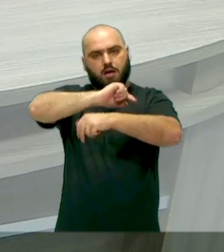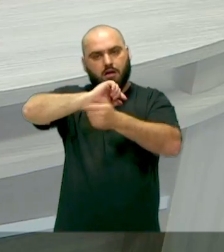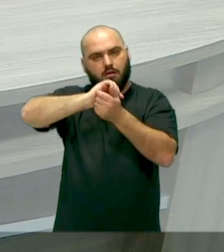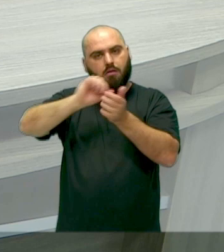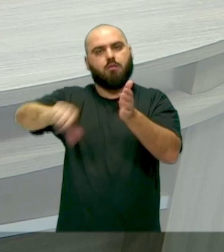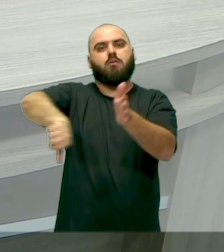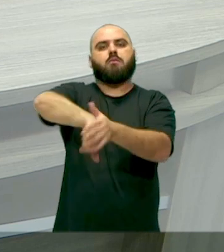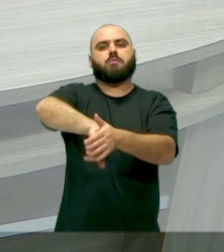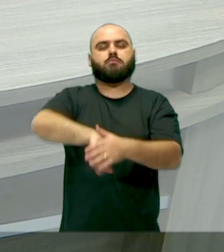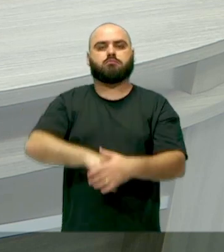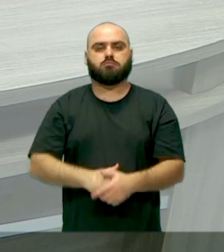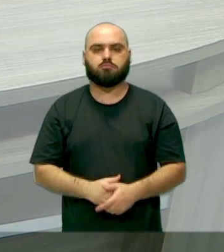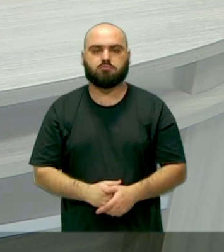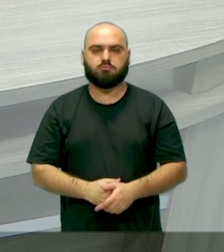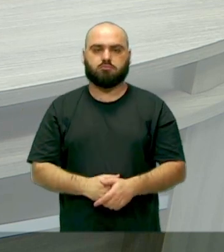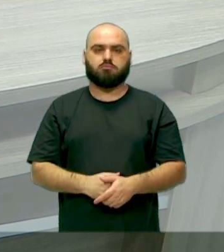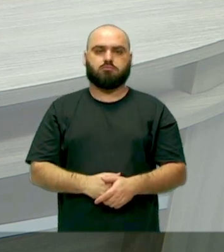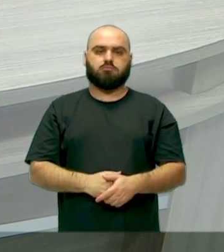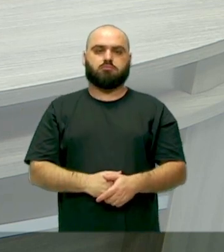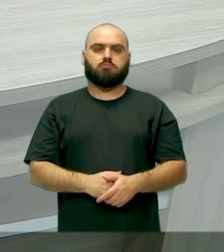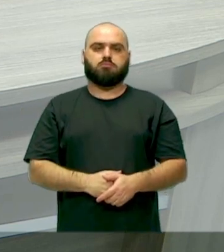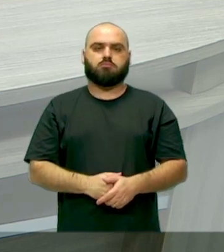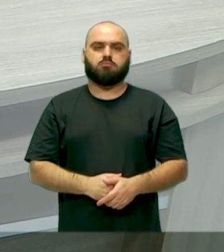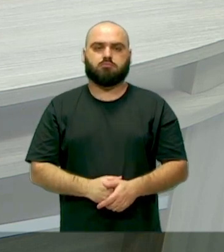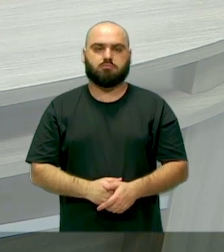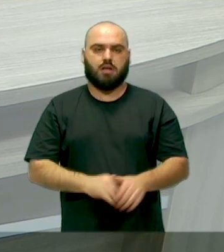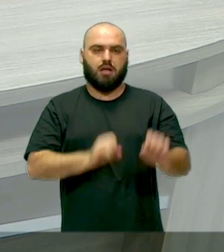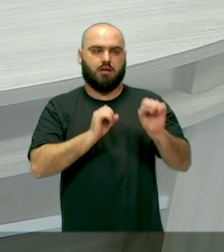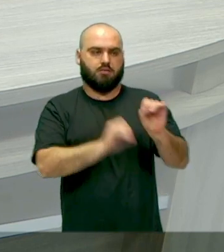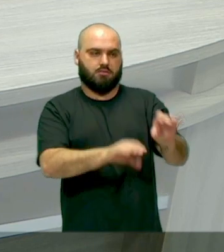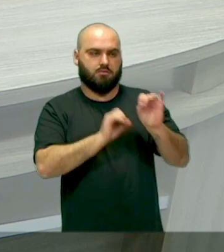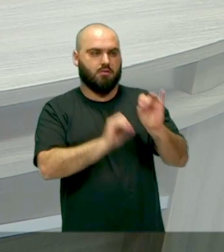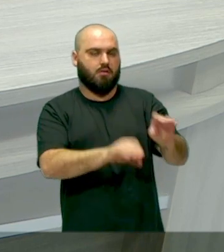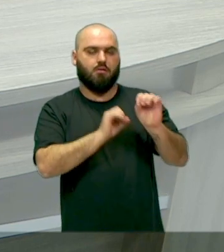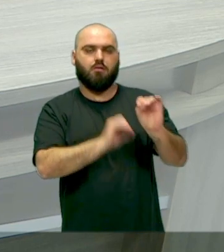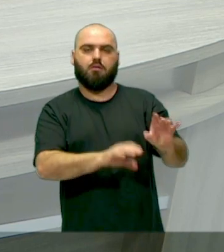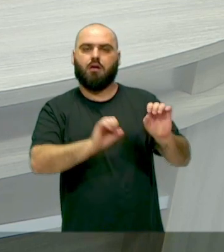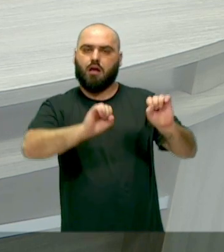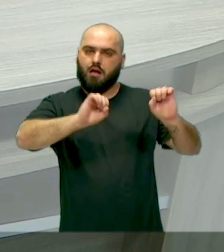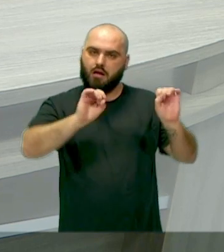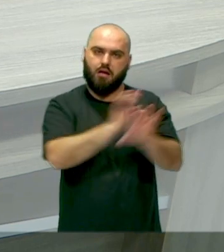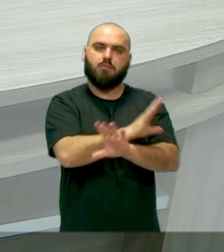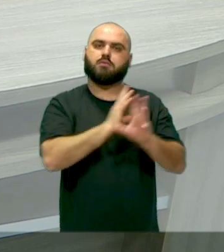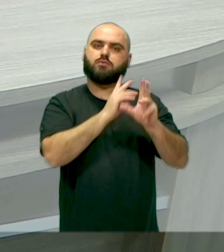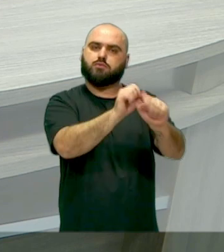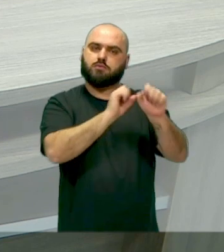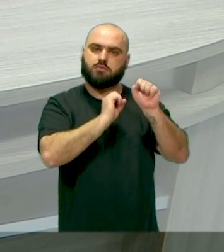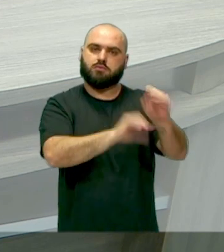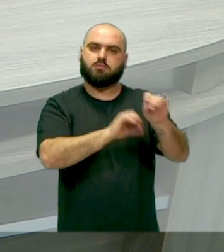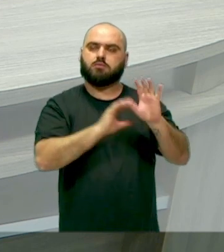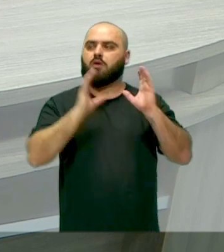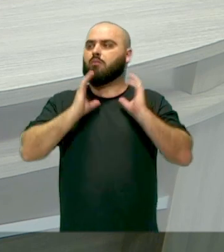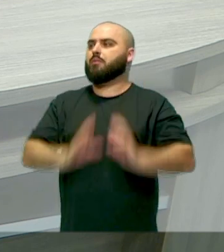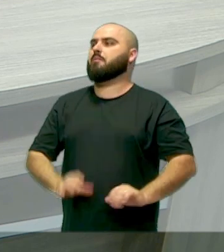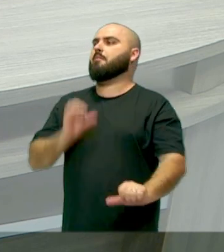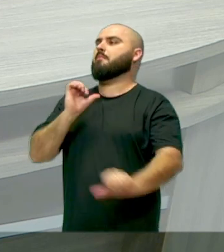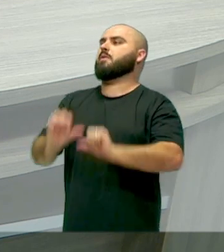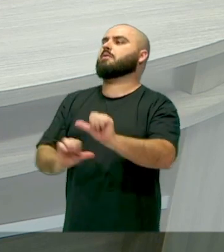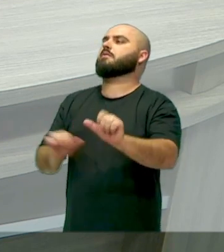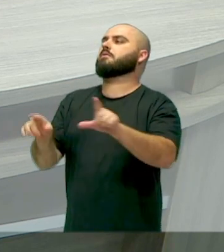E, para romper isso tudo, educação, mudança de comportamento. Comportamento,